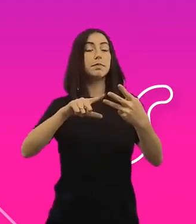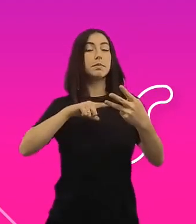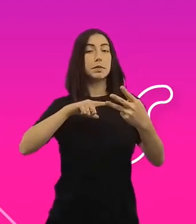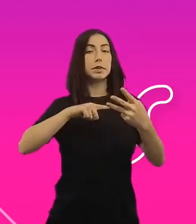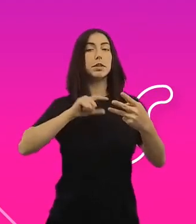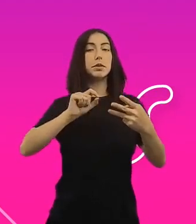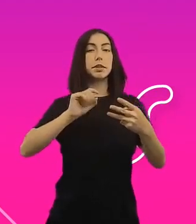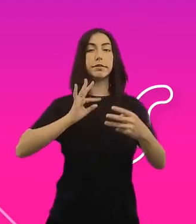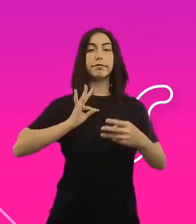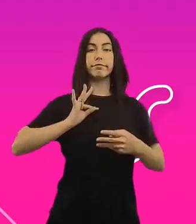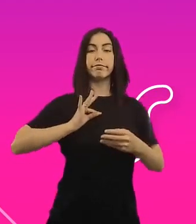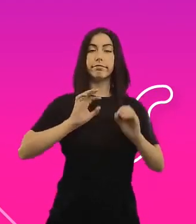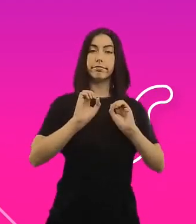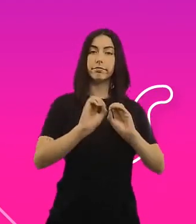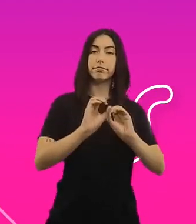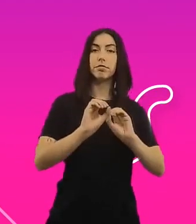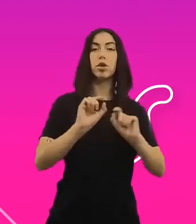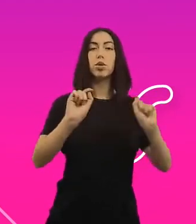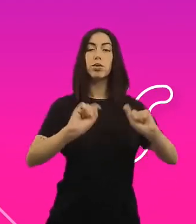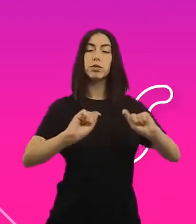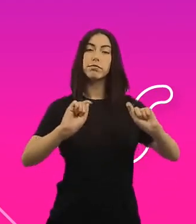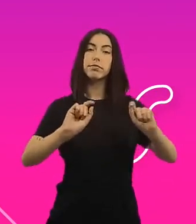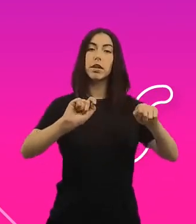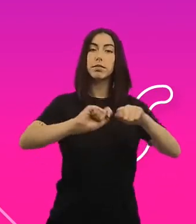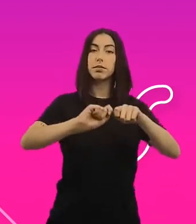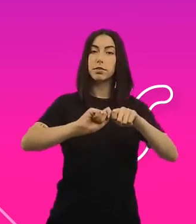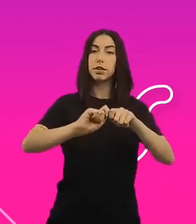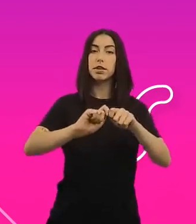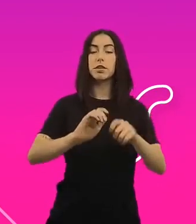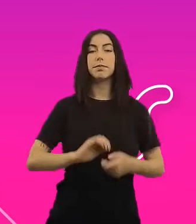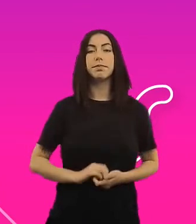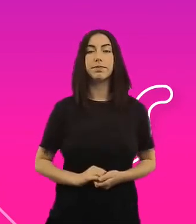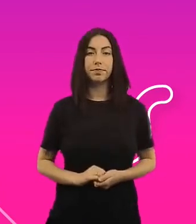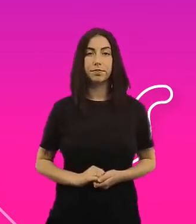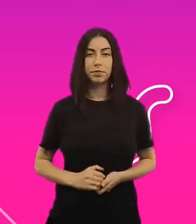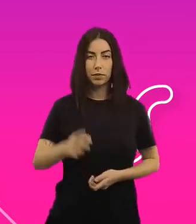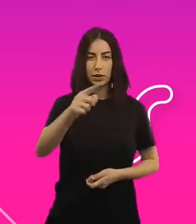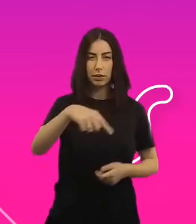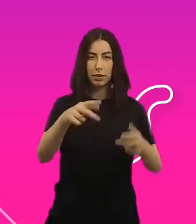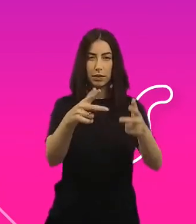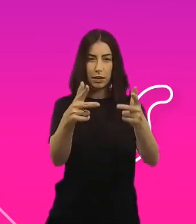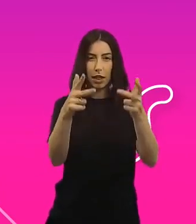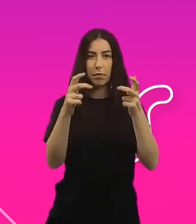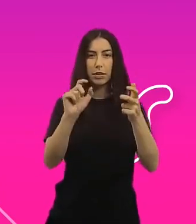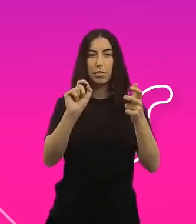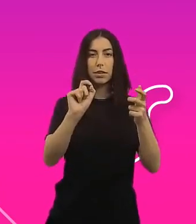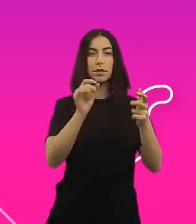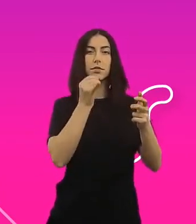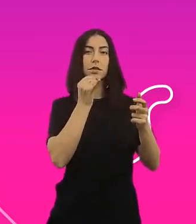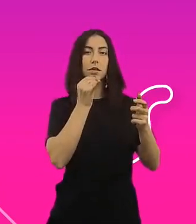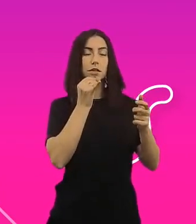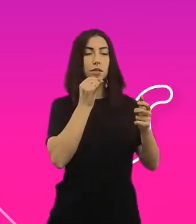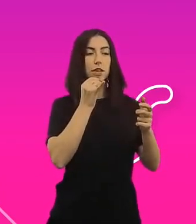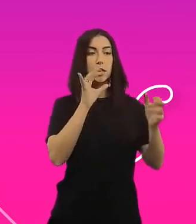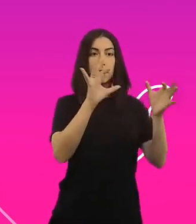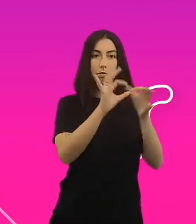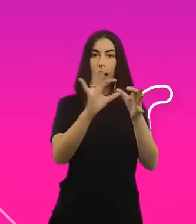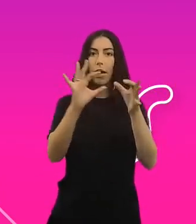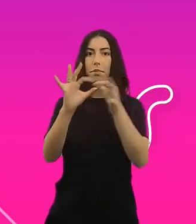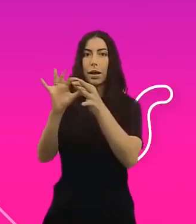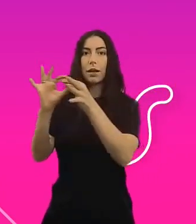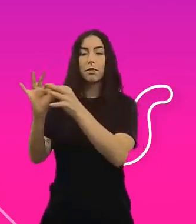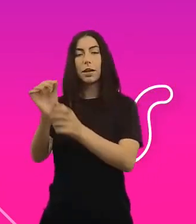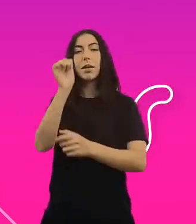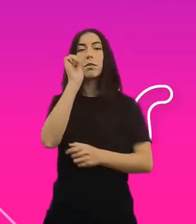daquilo que ela pode fazer. Vocês percebem que esses eixos se falam, né? A mulher que tem um negócio vai poder